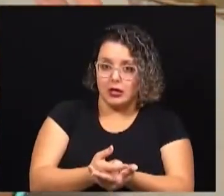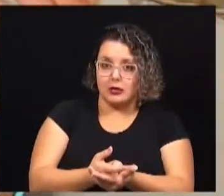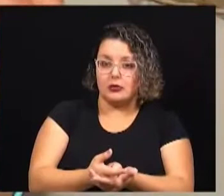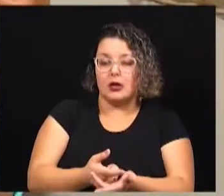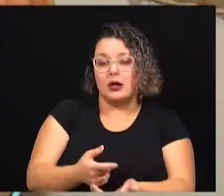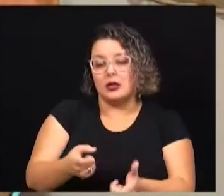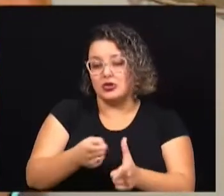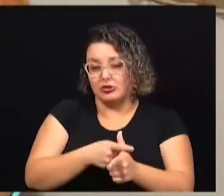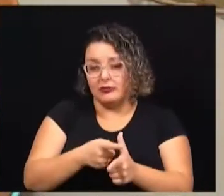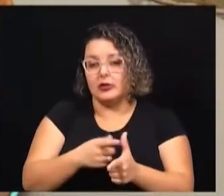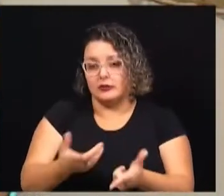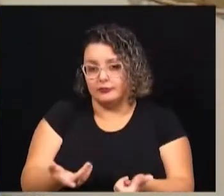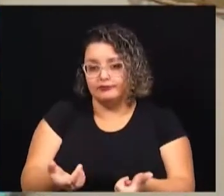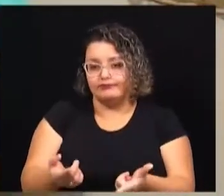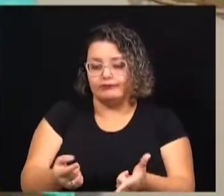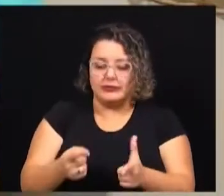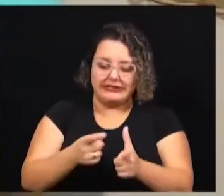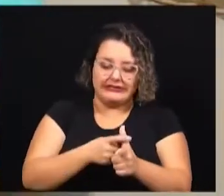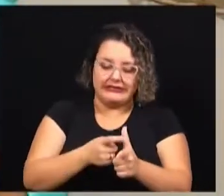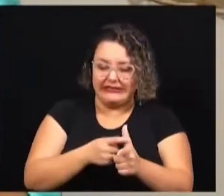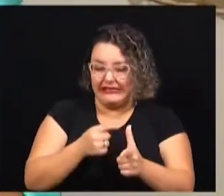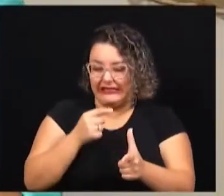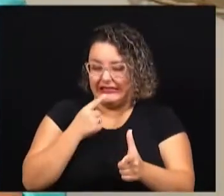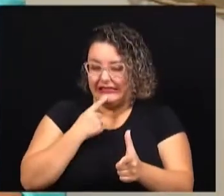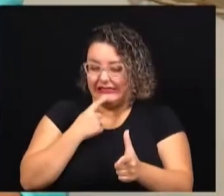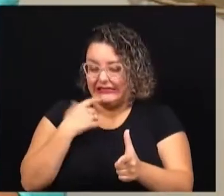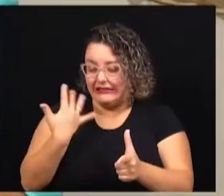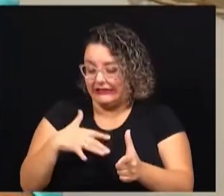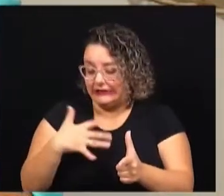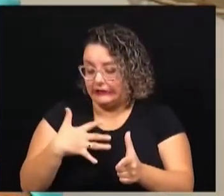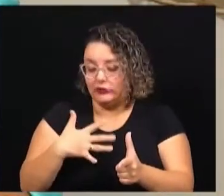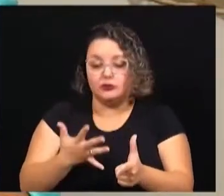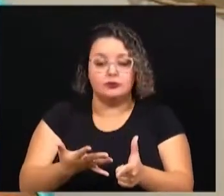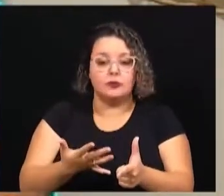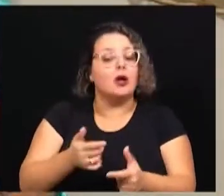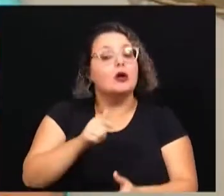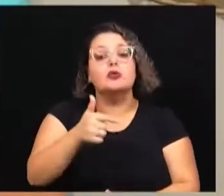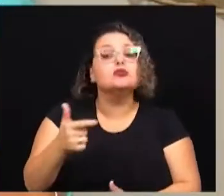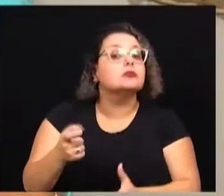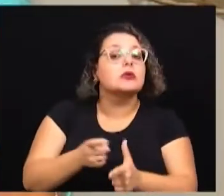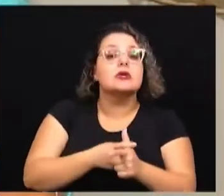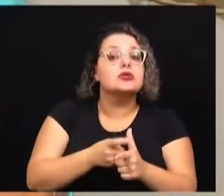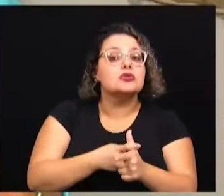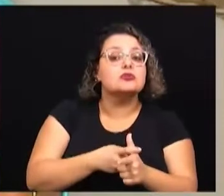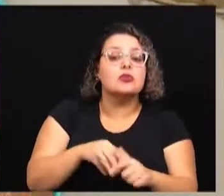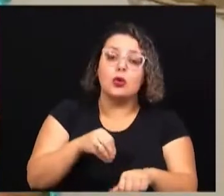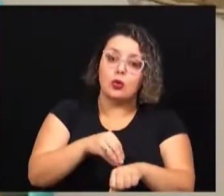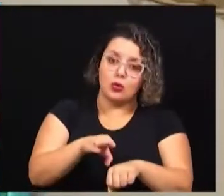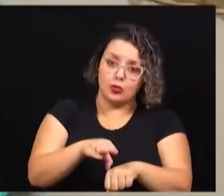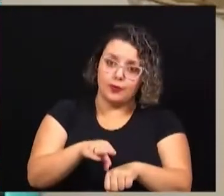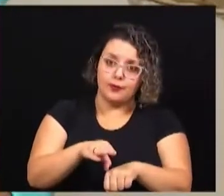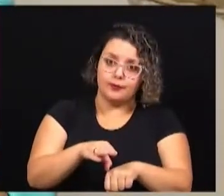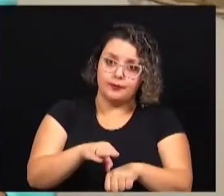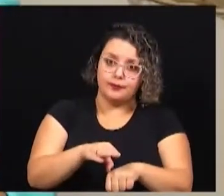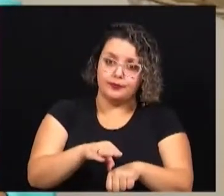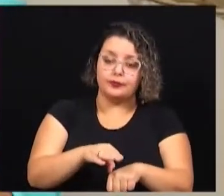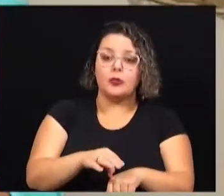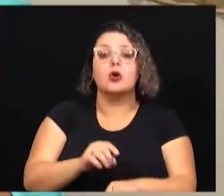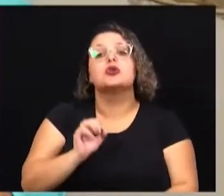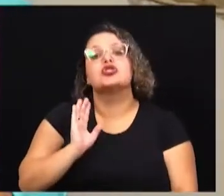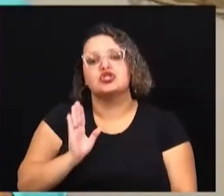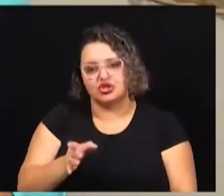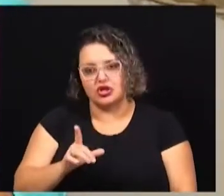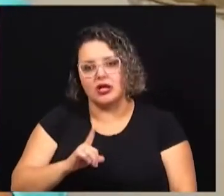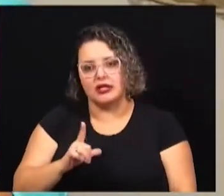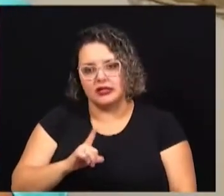assim. Agora, a pessoa que não tem dívidas, não tem nada, a sugestão seria ou formar, ou quem